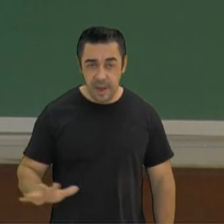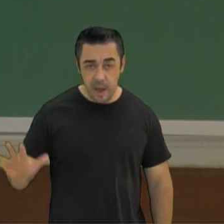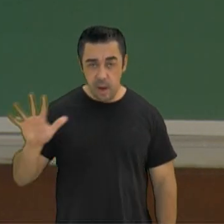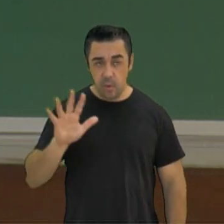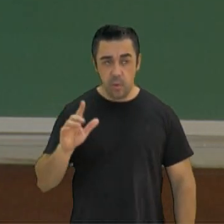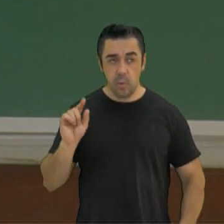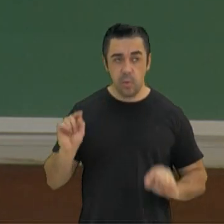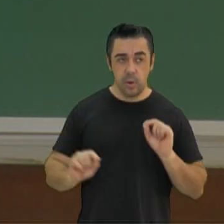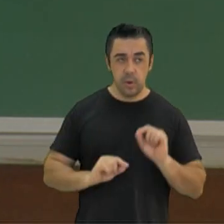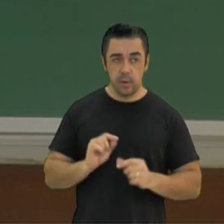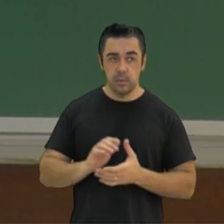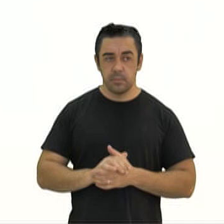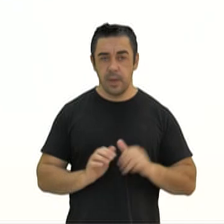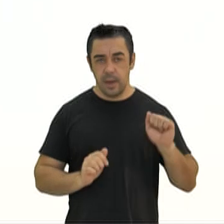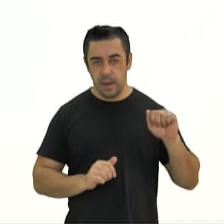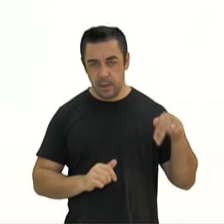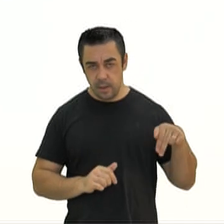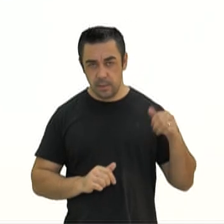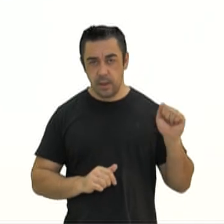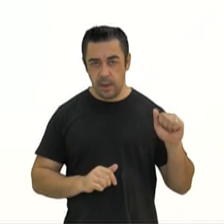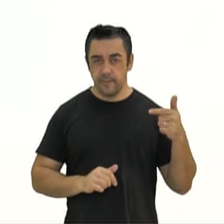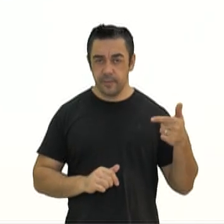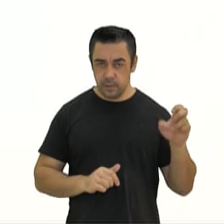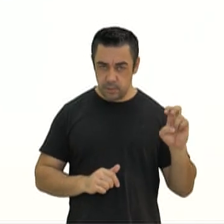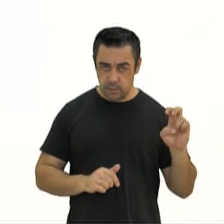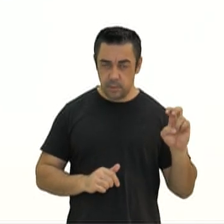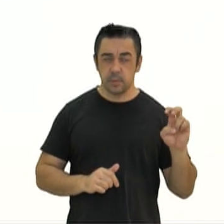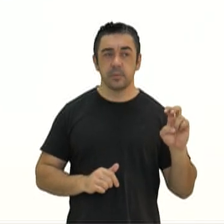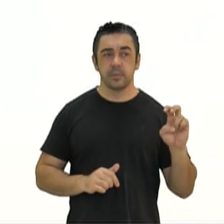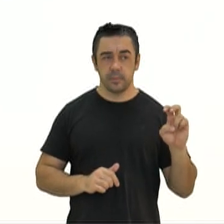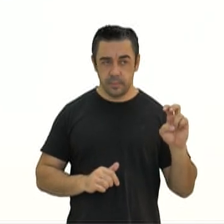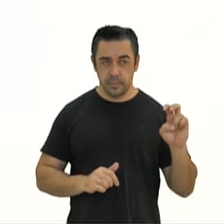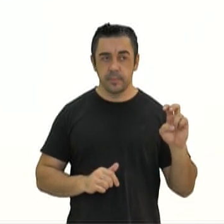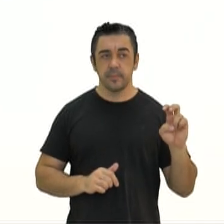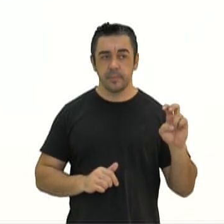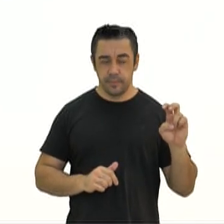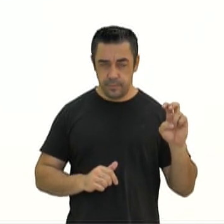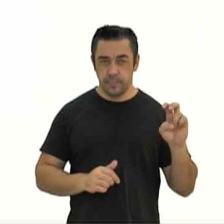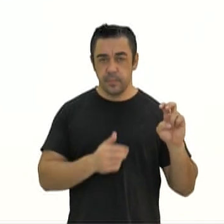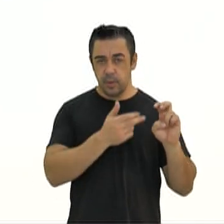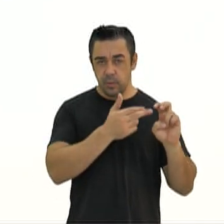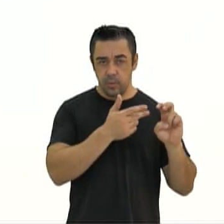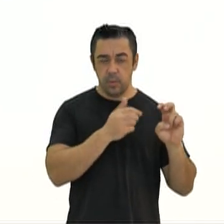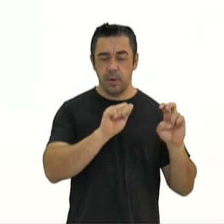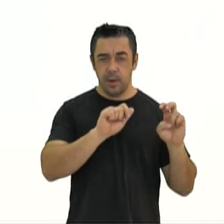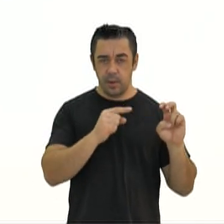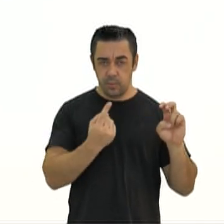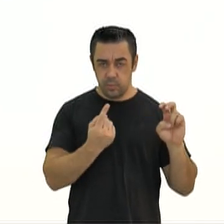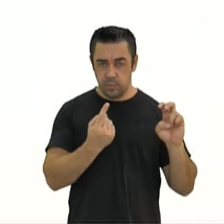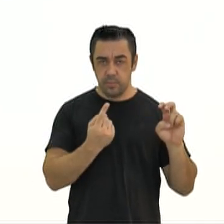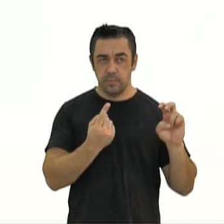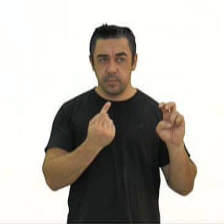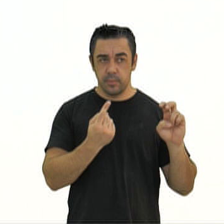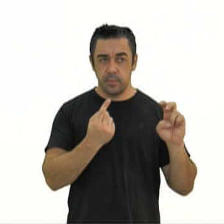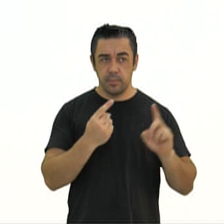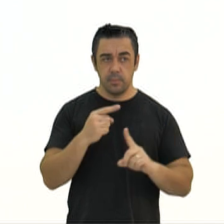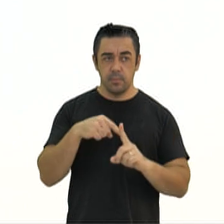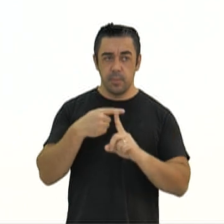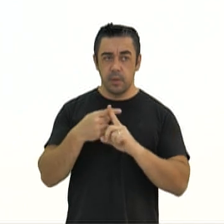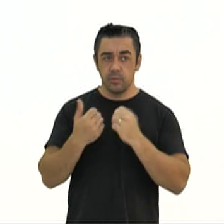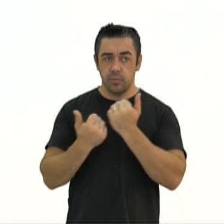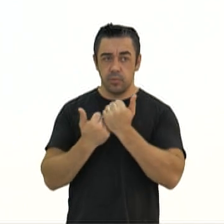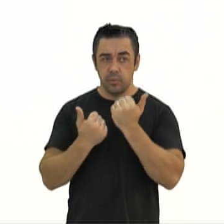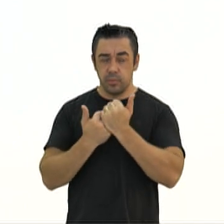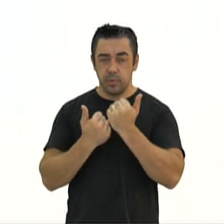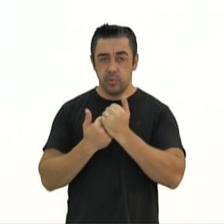só, AN, que é o A25, 25º termo, é o primeiro, mais, aqui eu substitui primeiro o